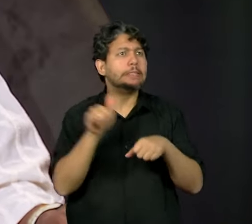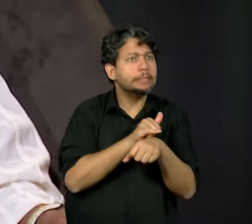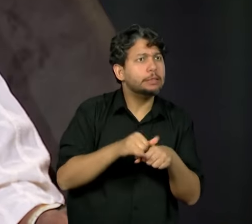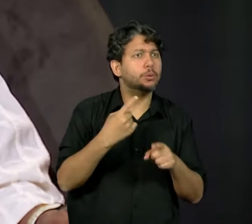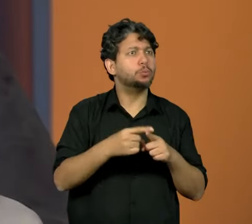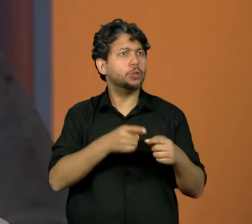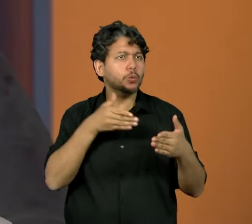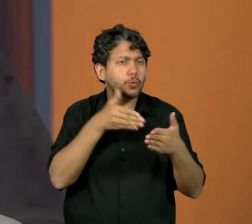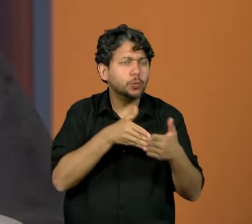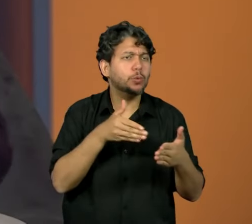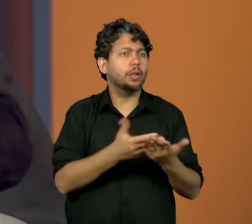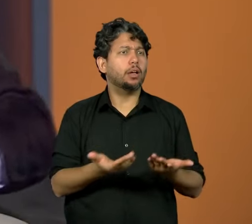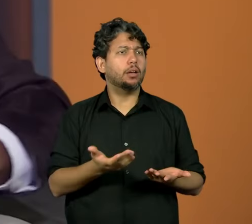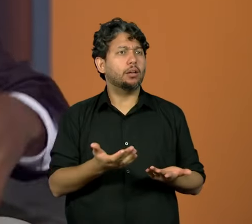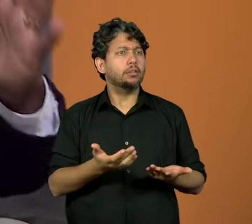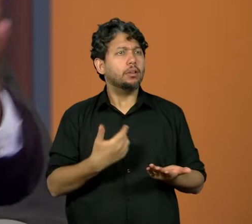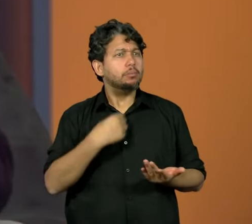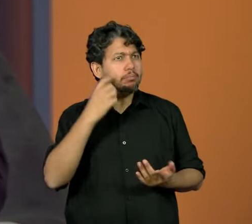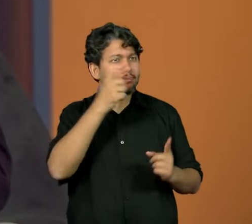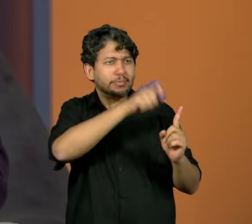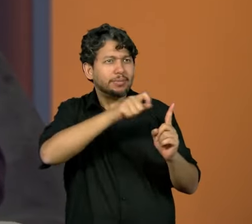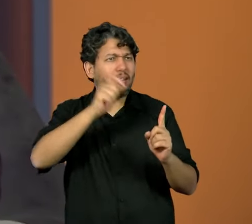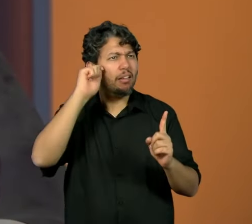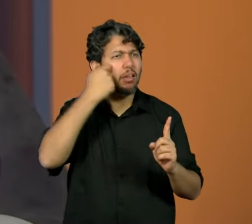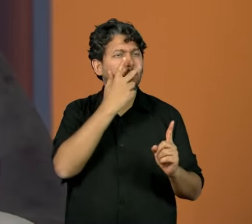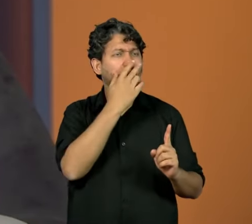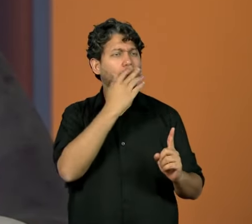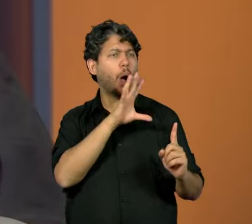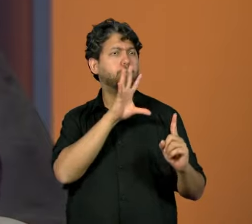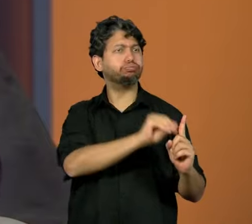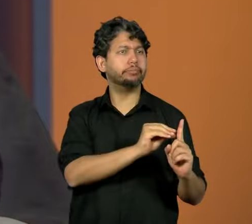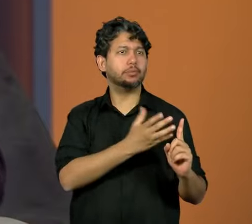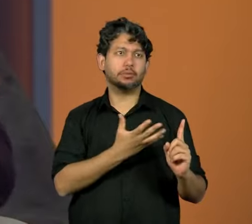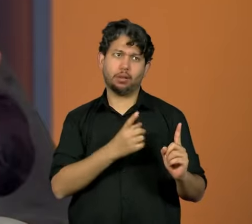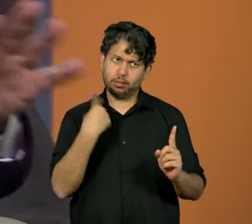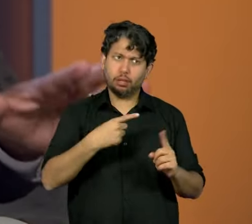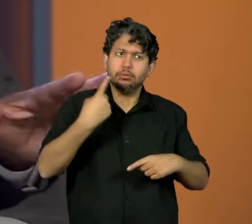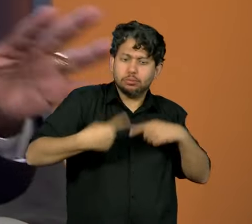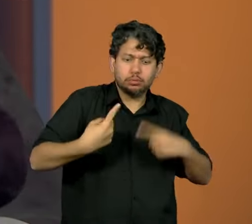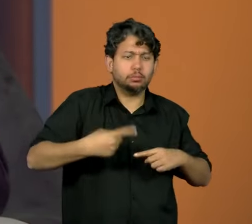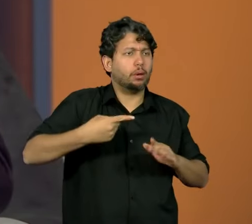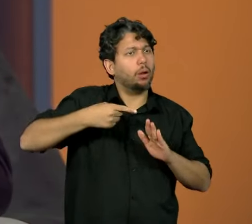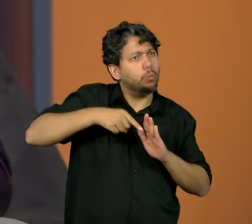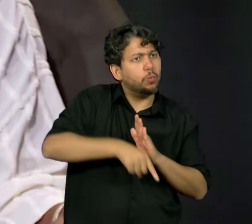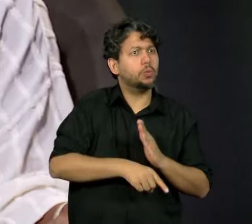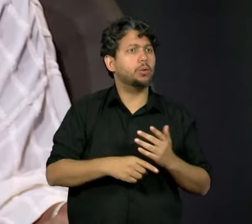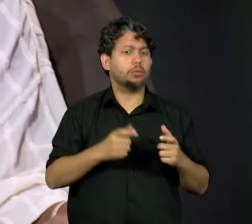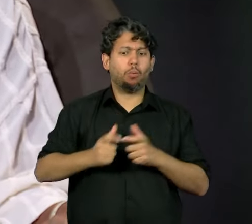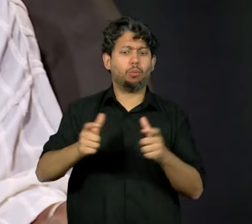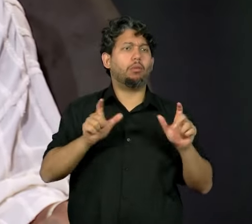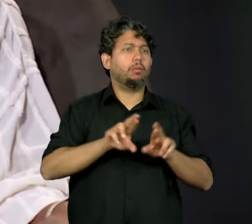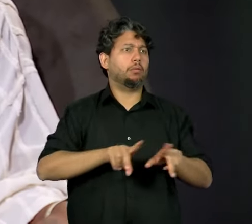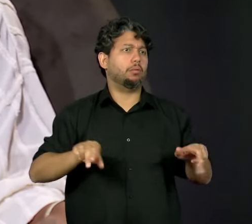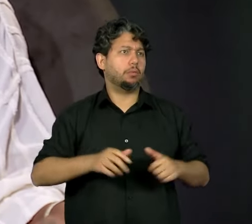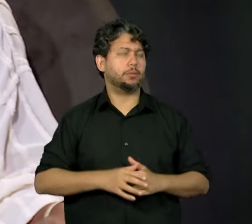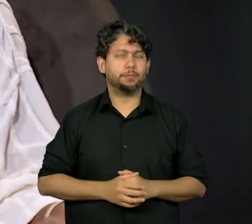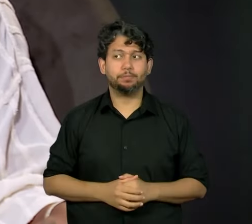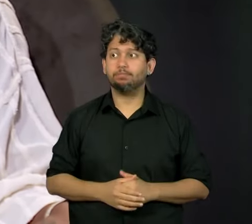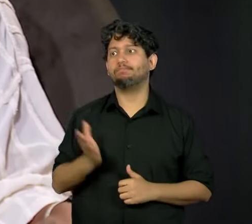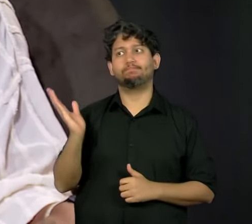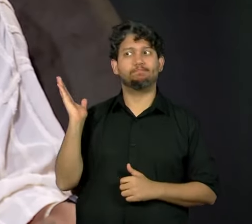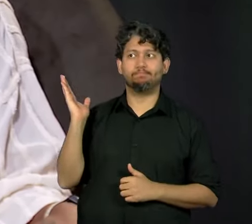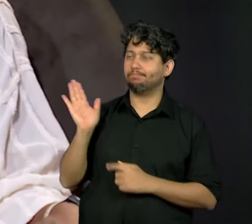muitos cerceamentos e que a gente precisa continuar, né, aprofundar e fazer os debates em todos os espaços. O ponto de inflexão que o